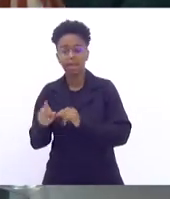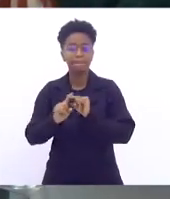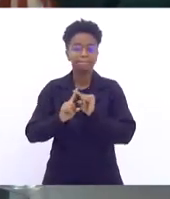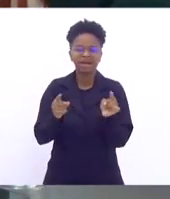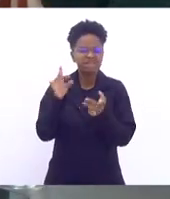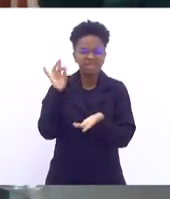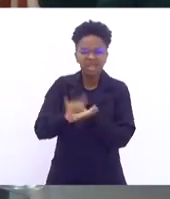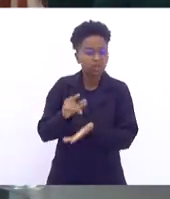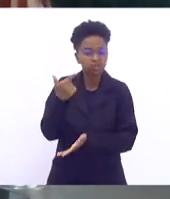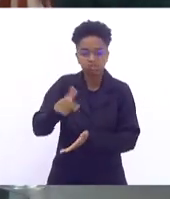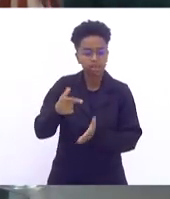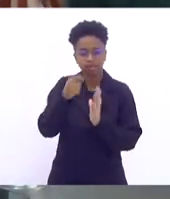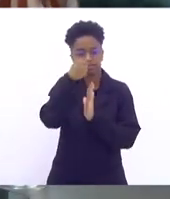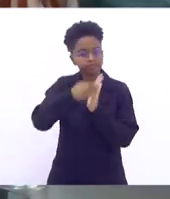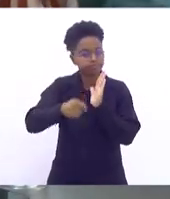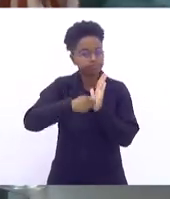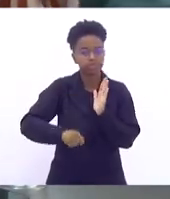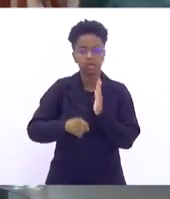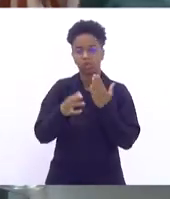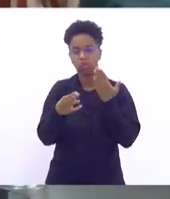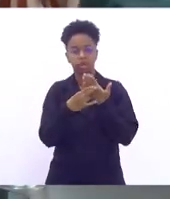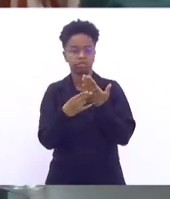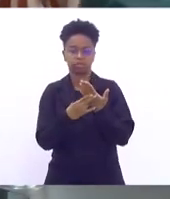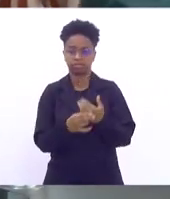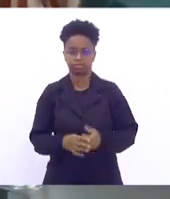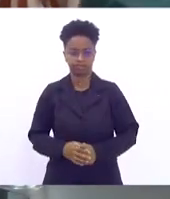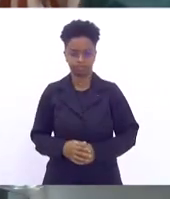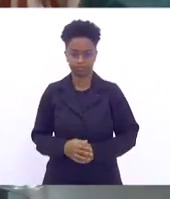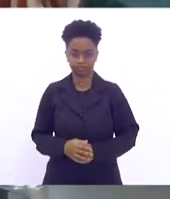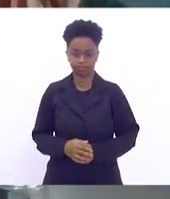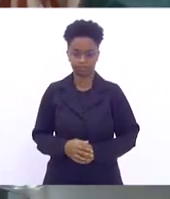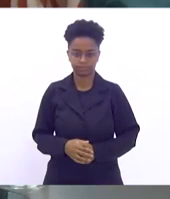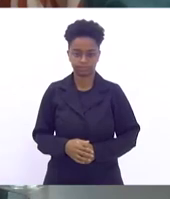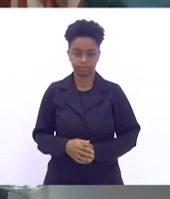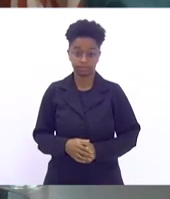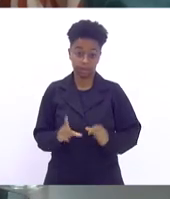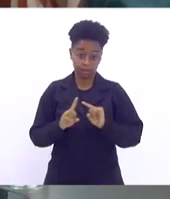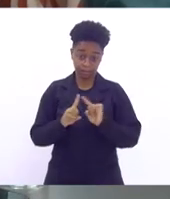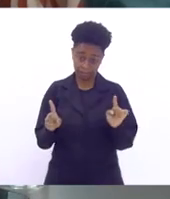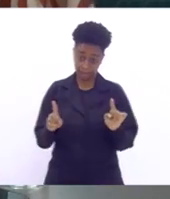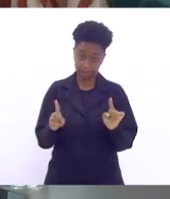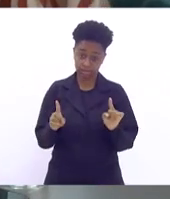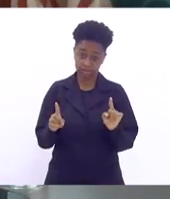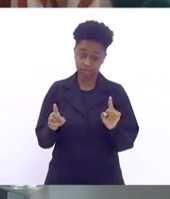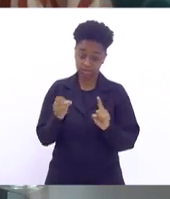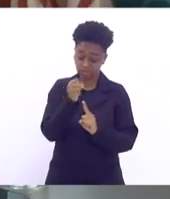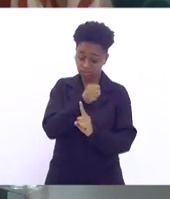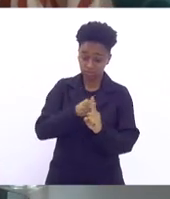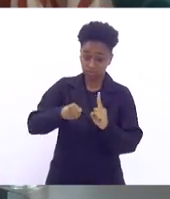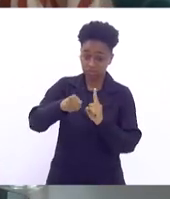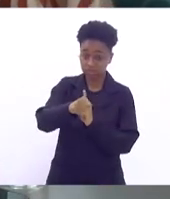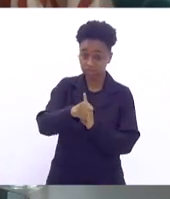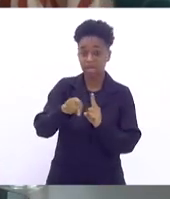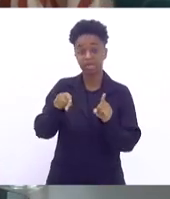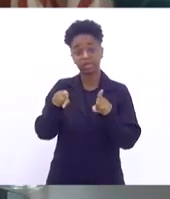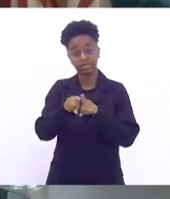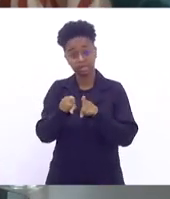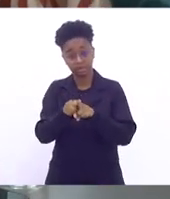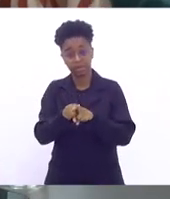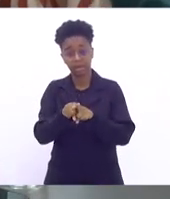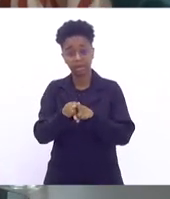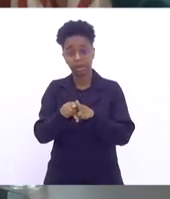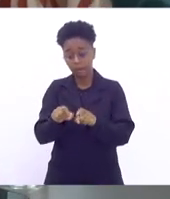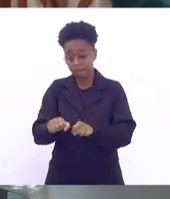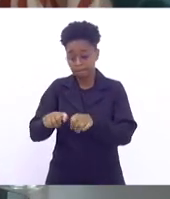escrito no regimento interno só que tem que a sociedade e os parlamentos